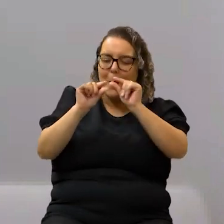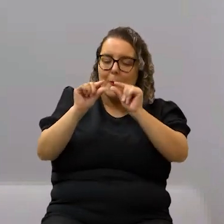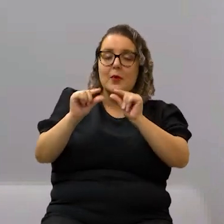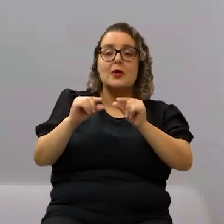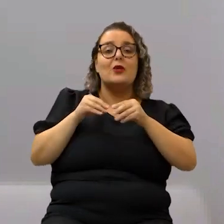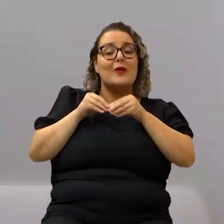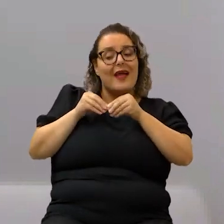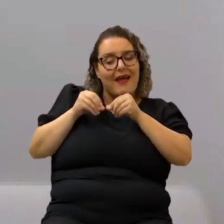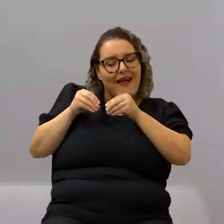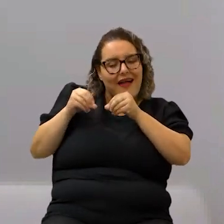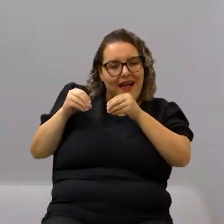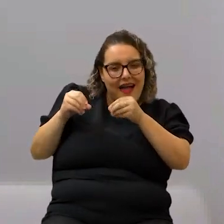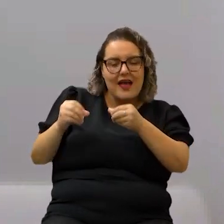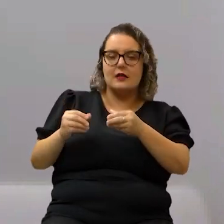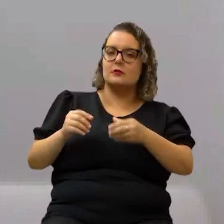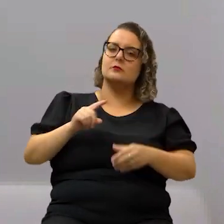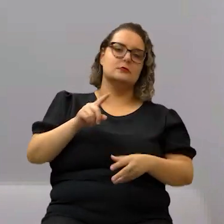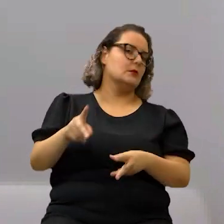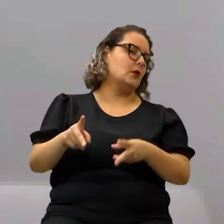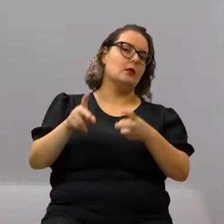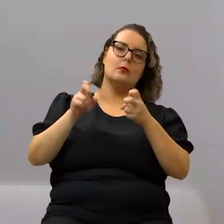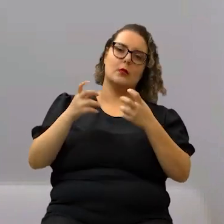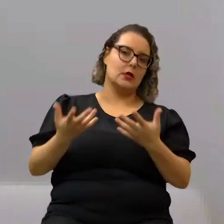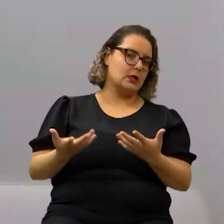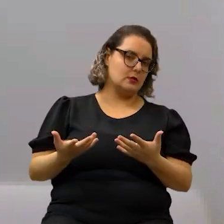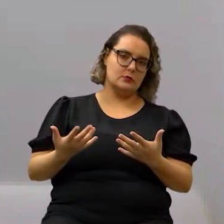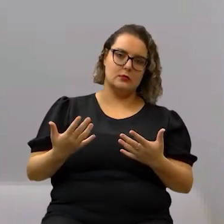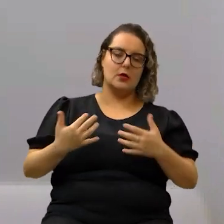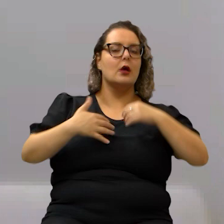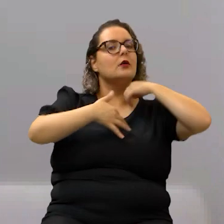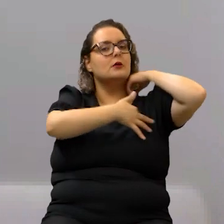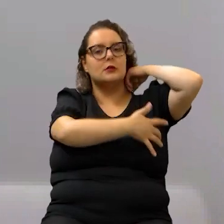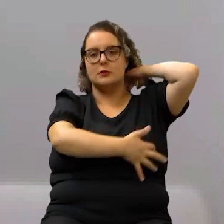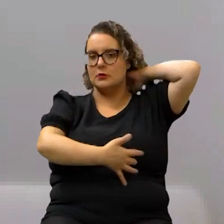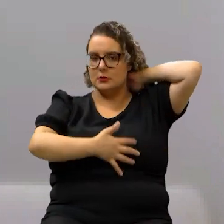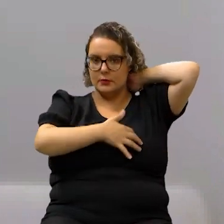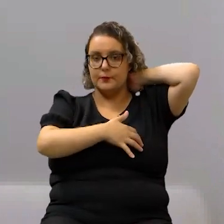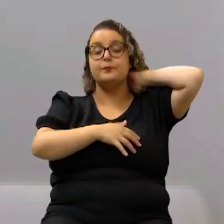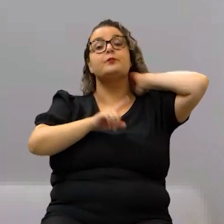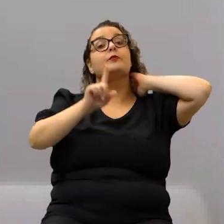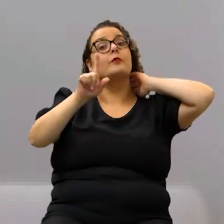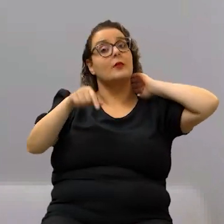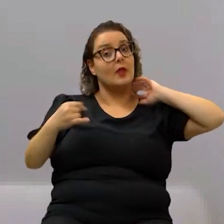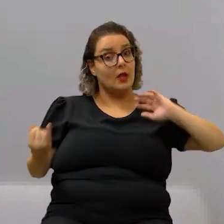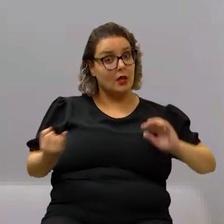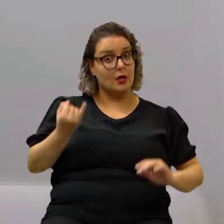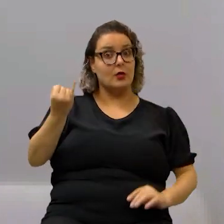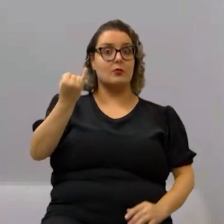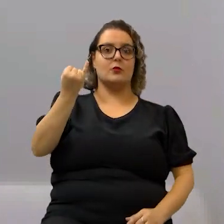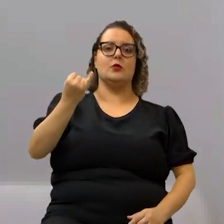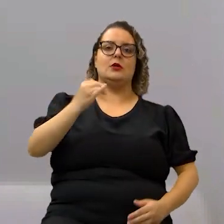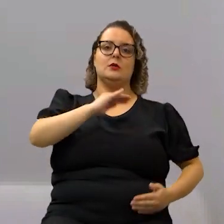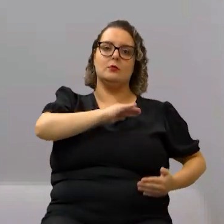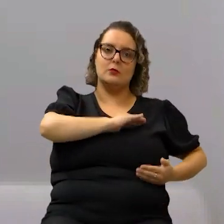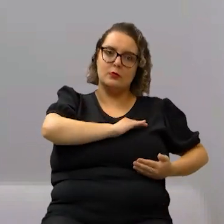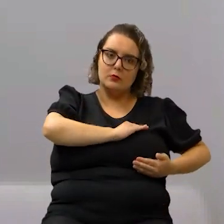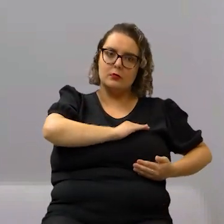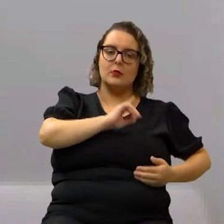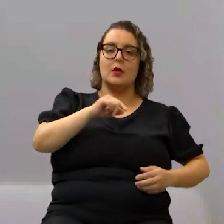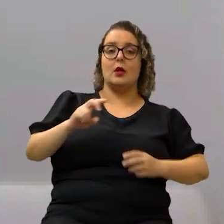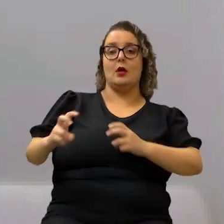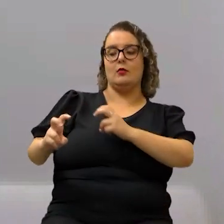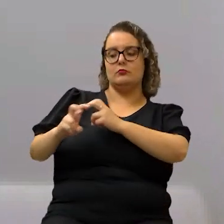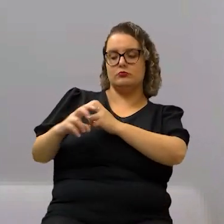as calcificações, elas não são percebidas à palpação da mama. Daí a importância da mamografia. A mamografia